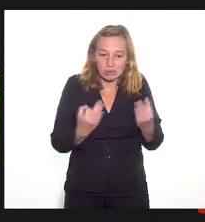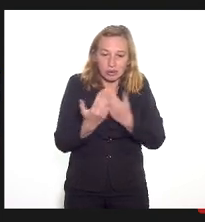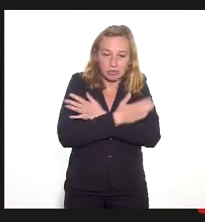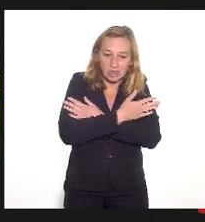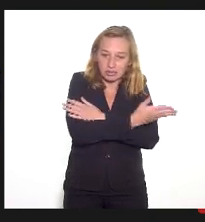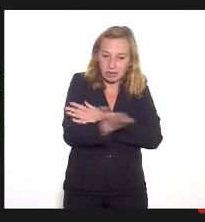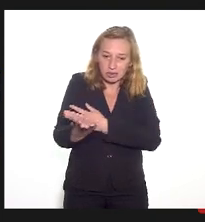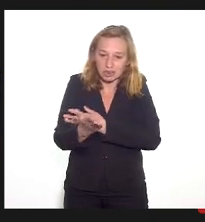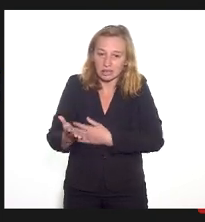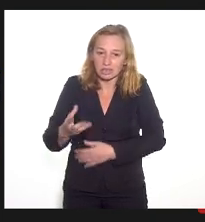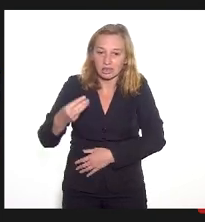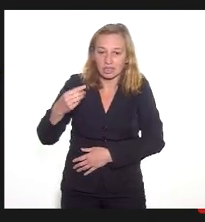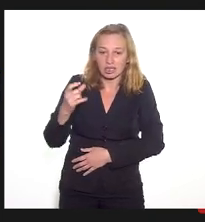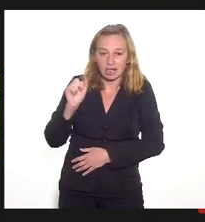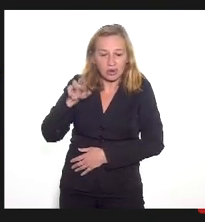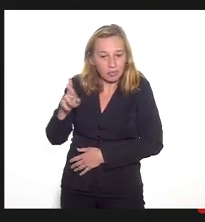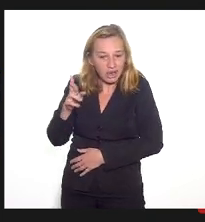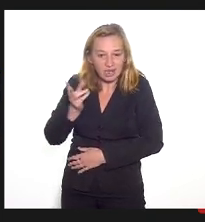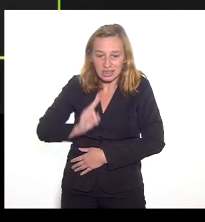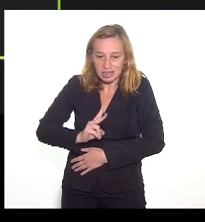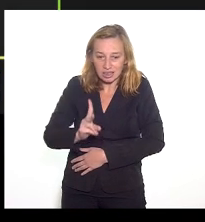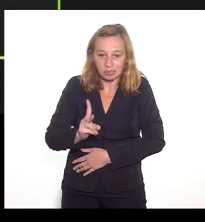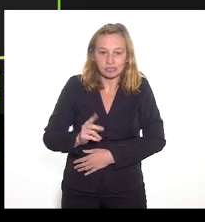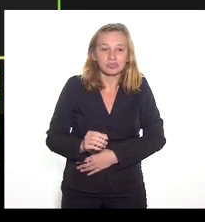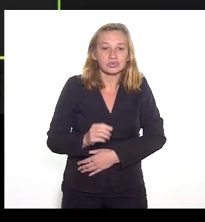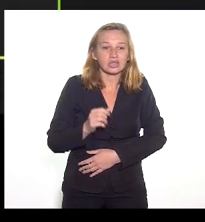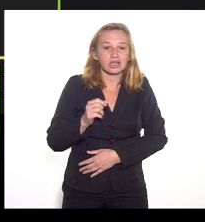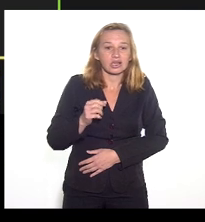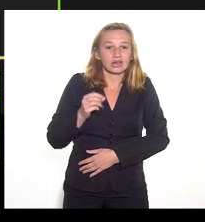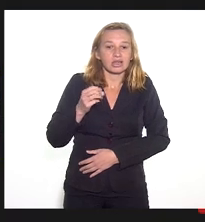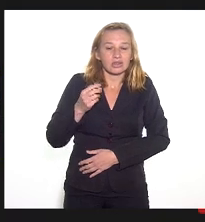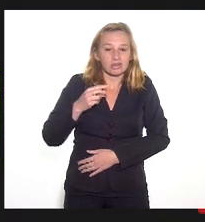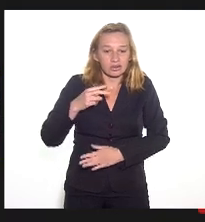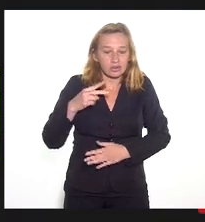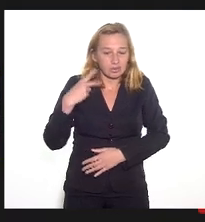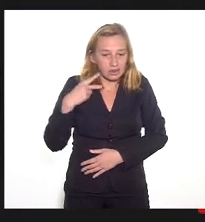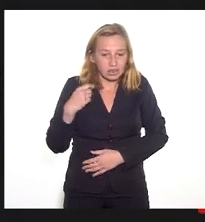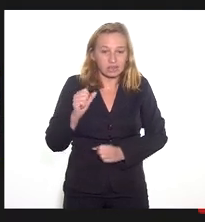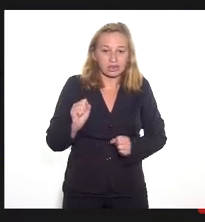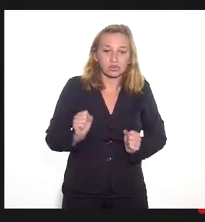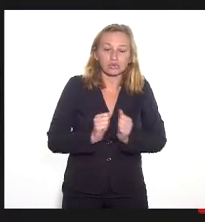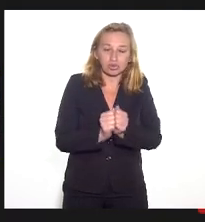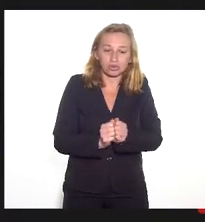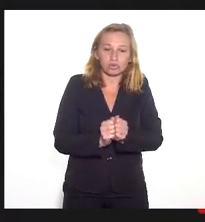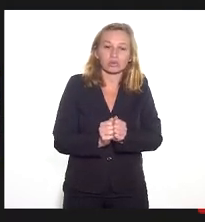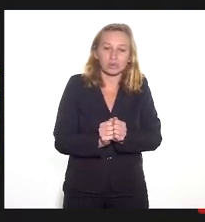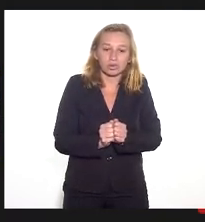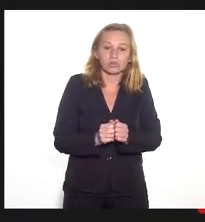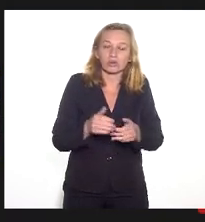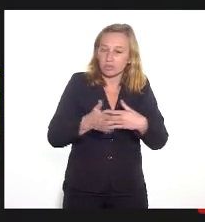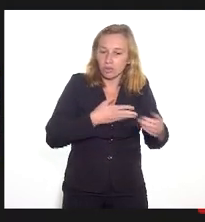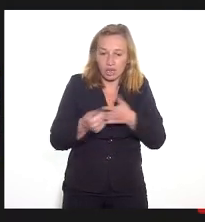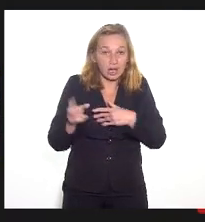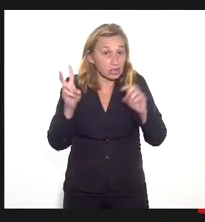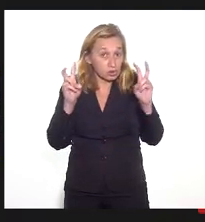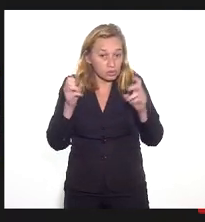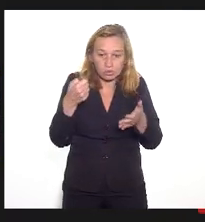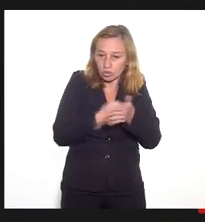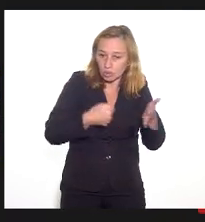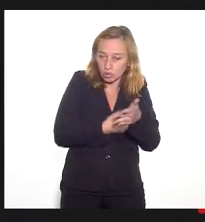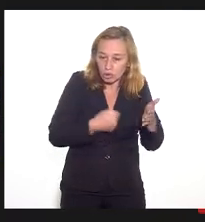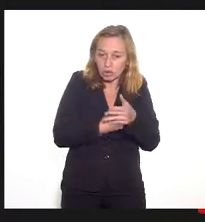e o mandato do Eliomar, sempre, como sempre, vocês sabem, desde vereador, está disponível aí para qualquer proposição, qualquer luta,